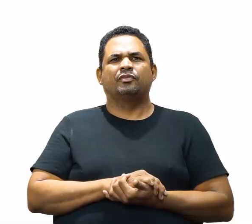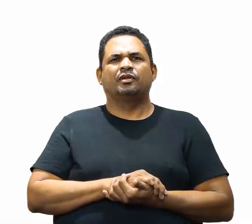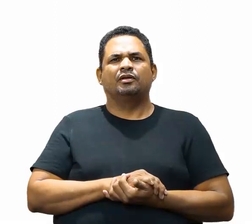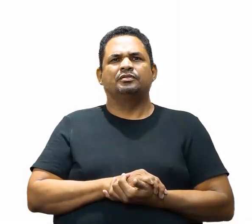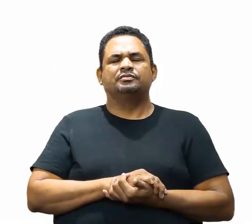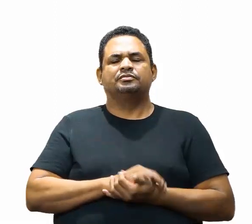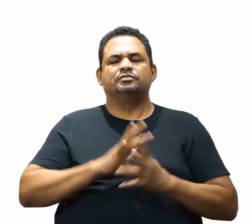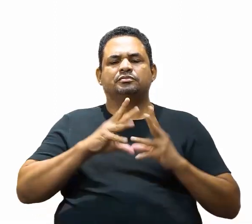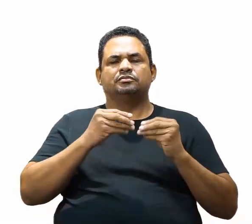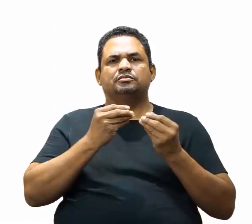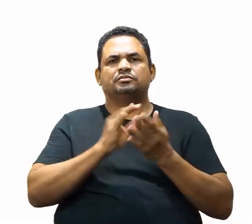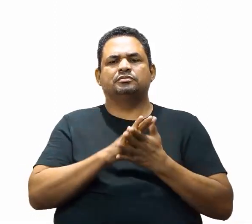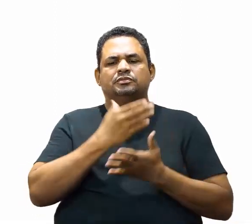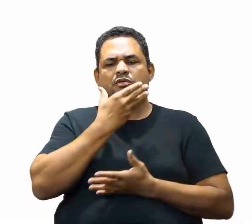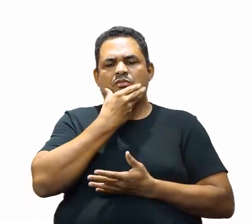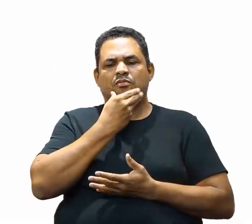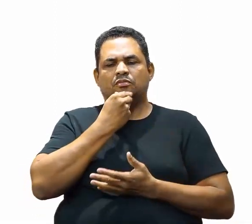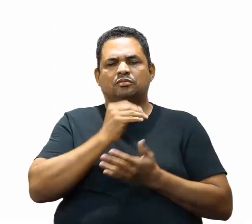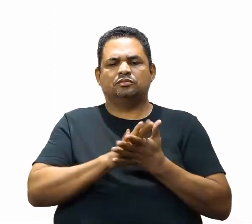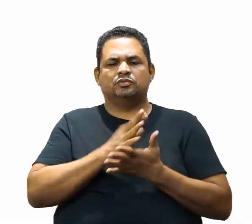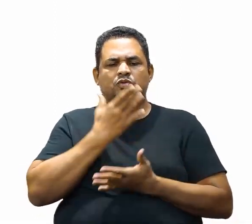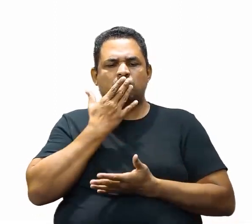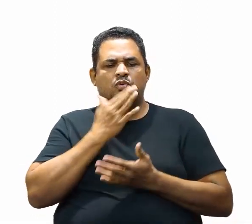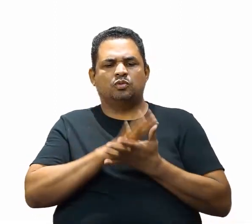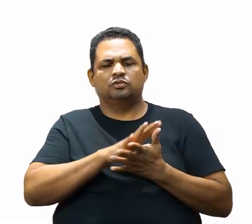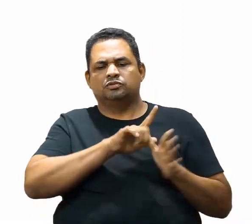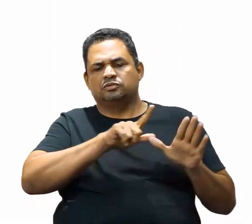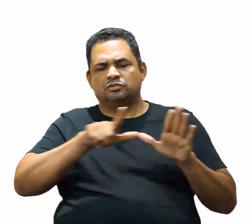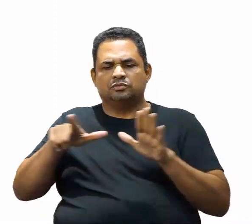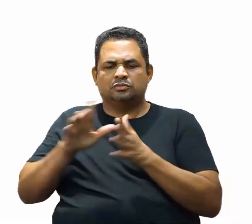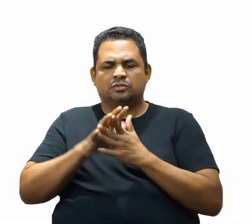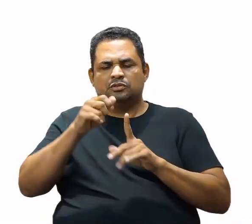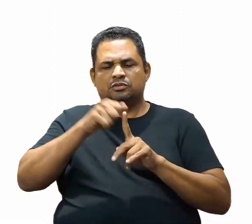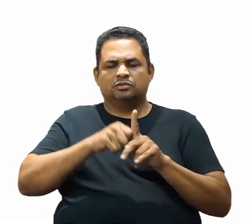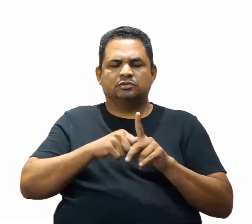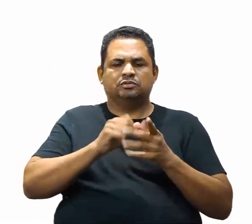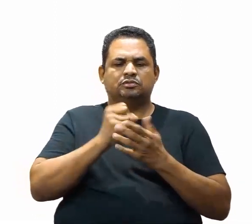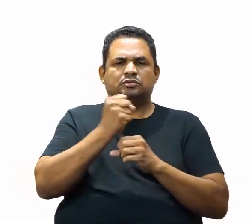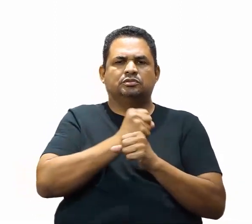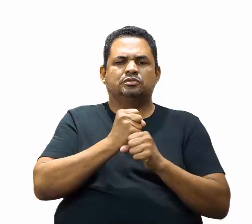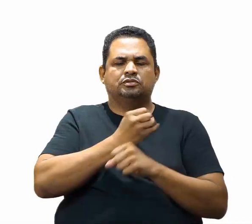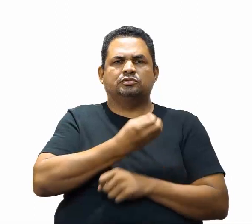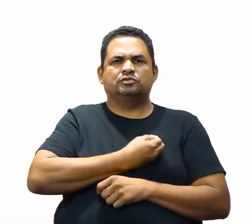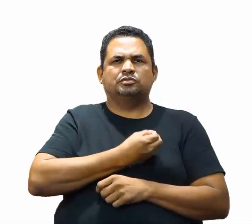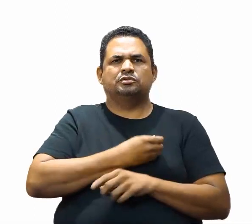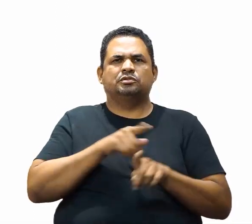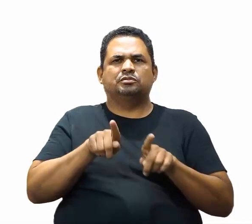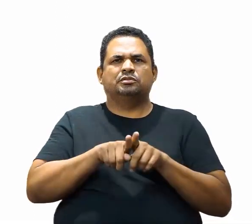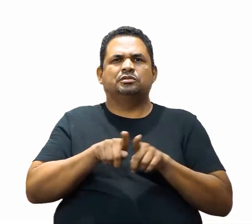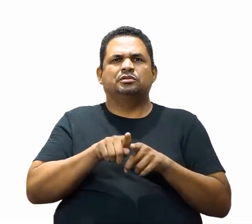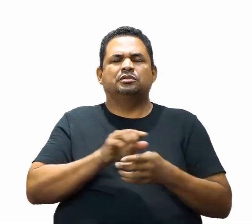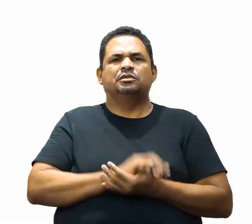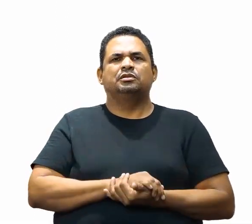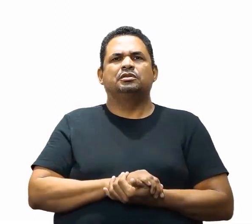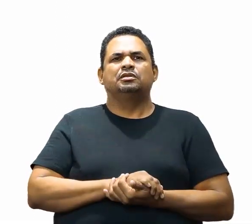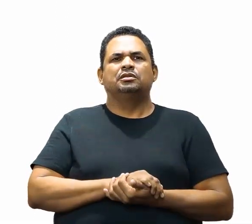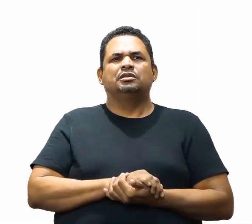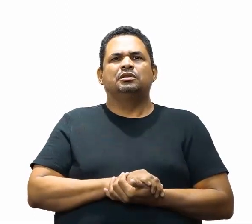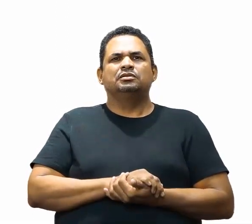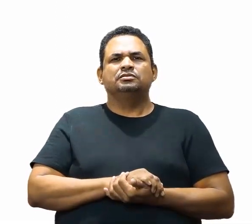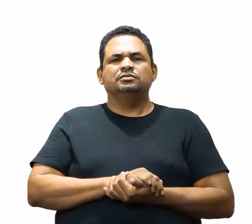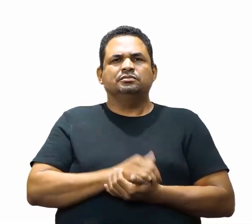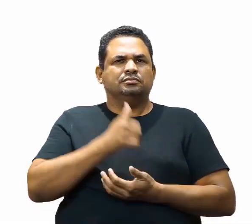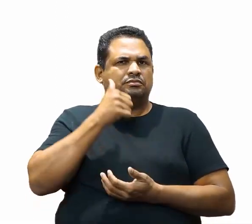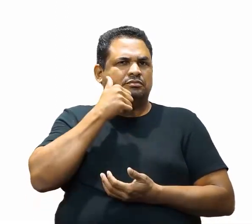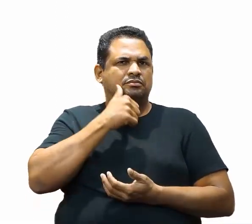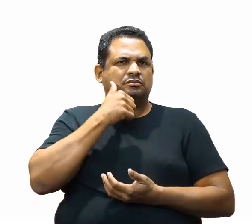são masculinos, as cores, os dias da semana, os meses do ano e os números. Isso mesmo. E são femininos aqueles que